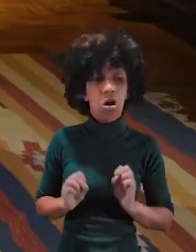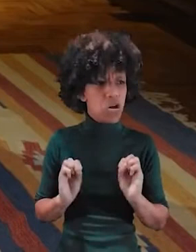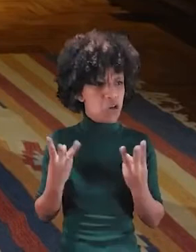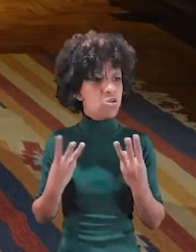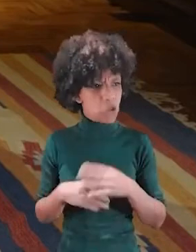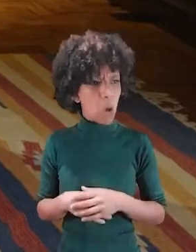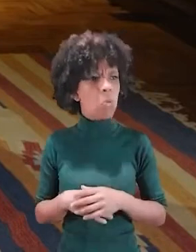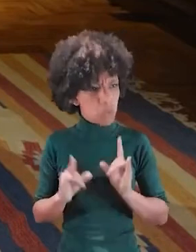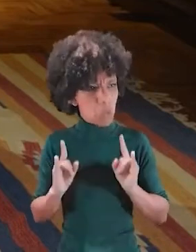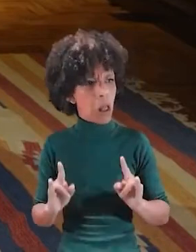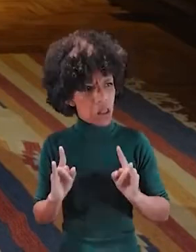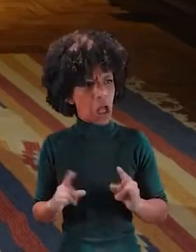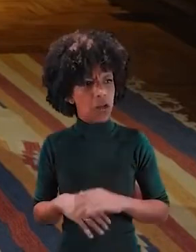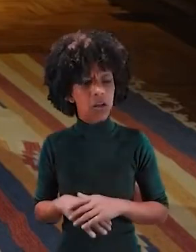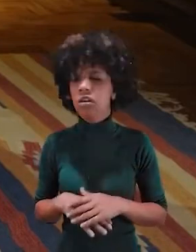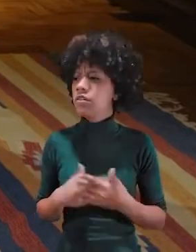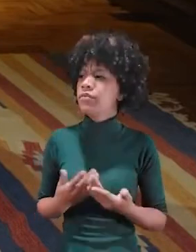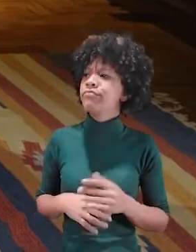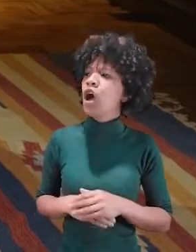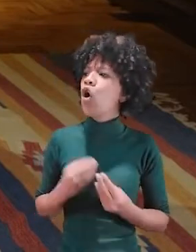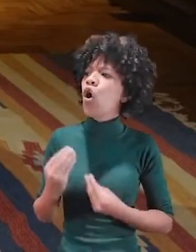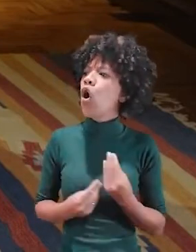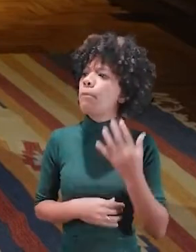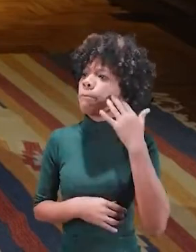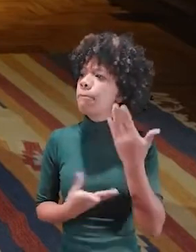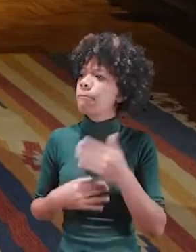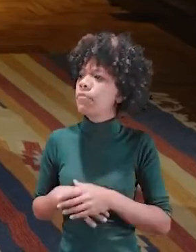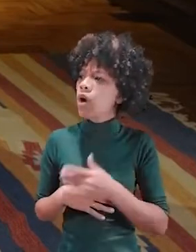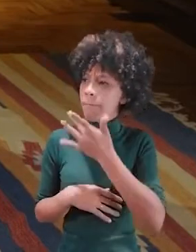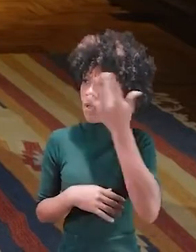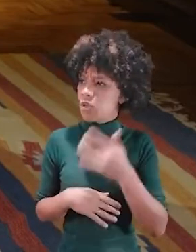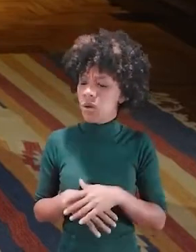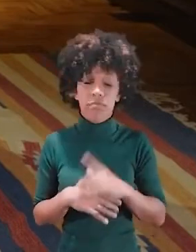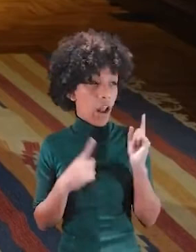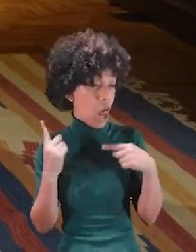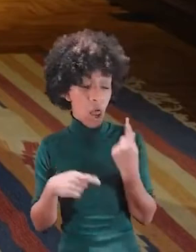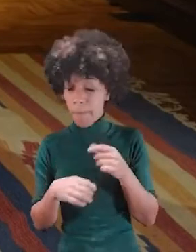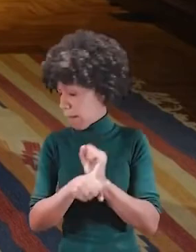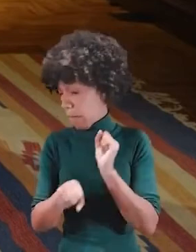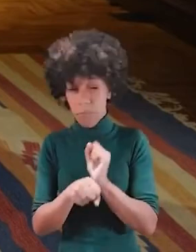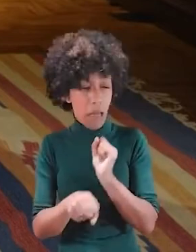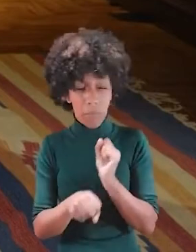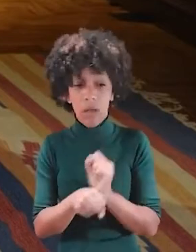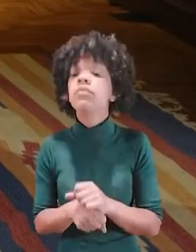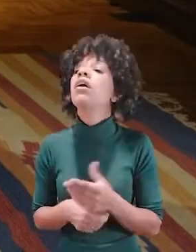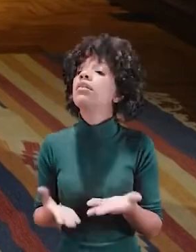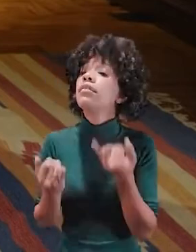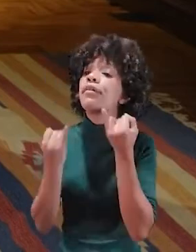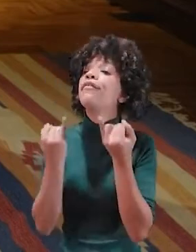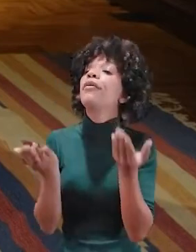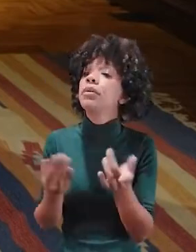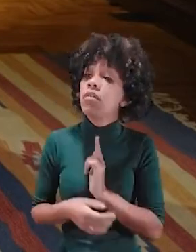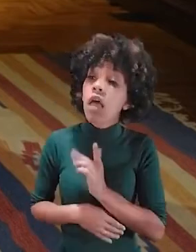Metallica. E aí, quando tira o cara tá com. E como é que tá o cara depois que tira Aí, ele? tiro, o cara tá enlouquecido, o cara para, e você diz agora, vai